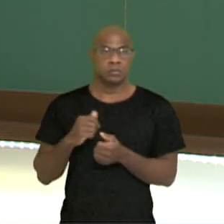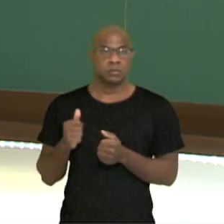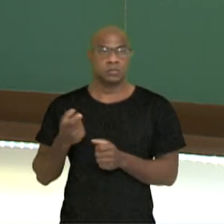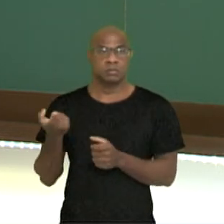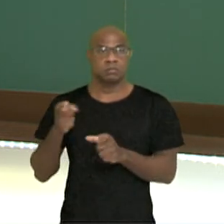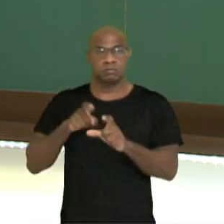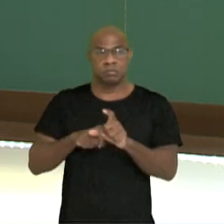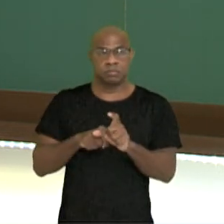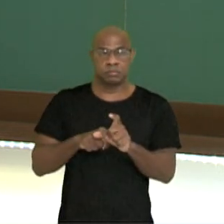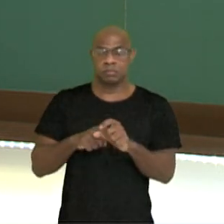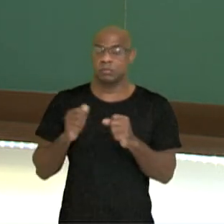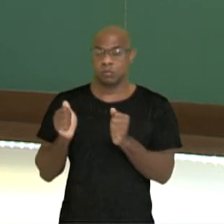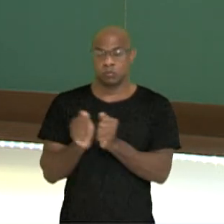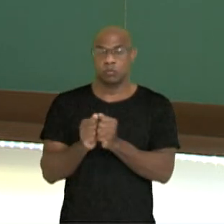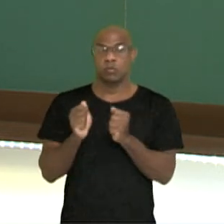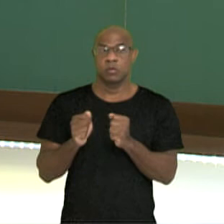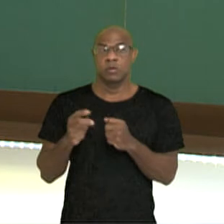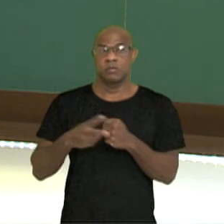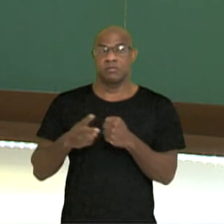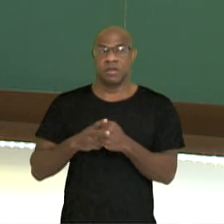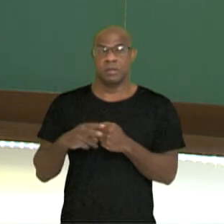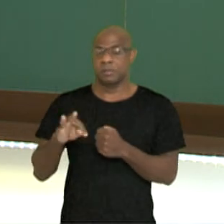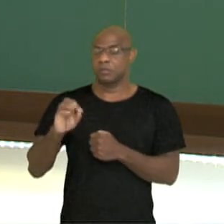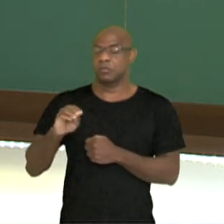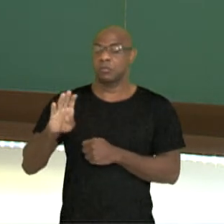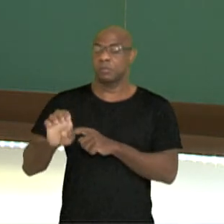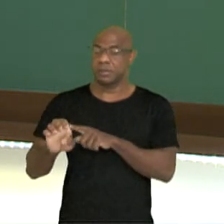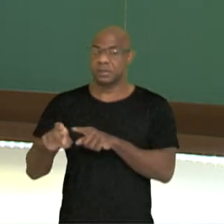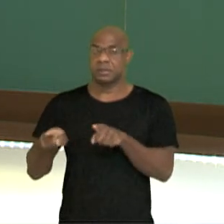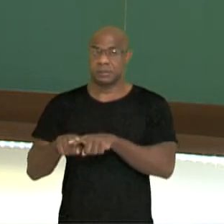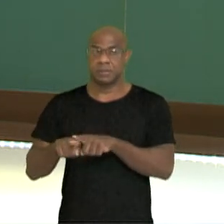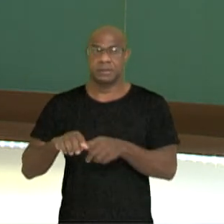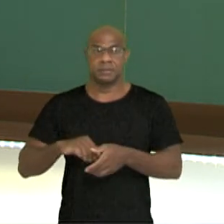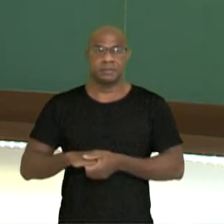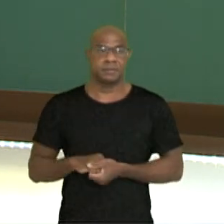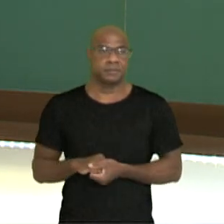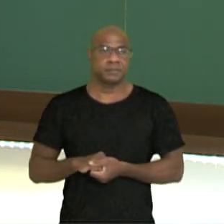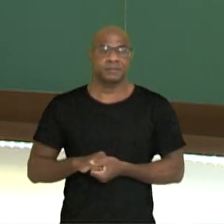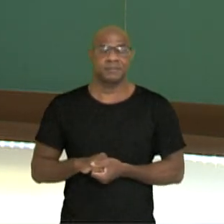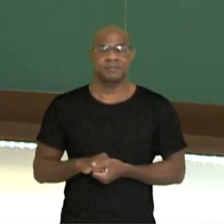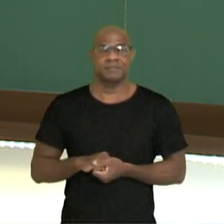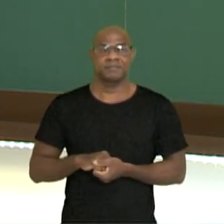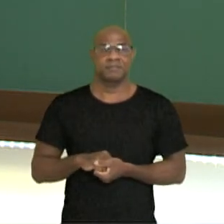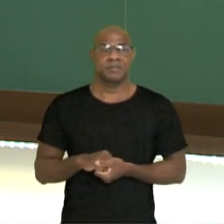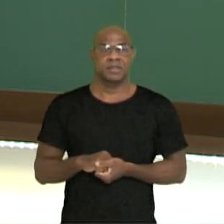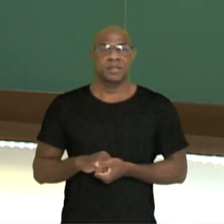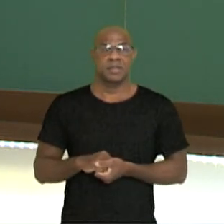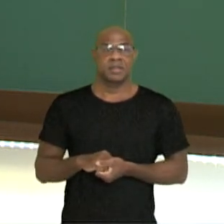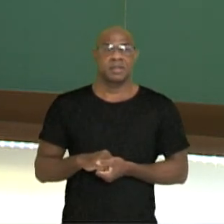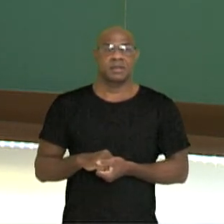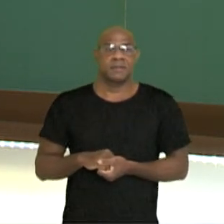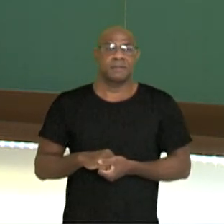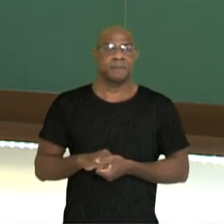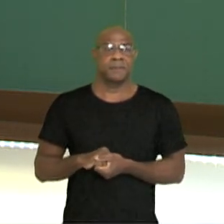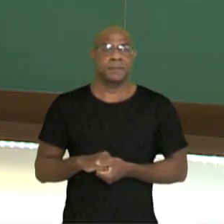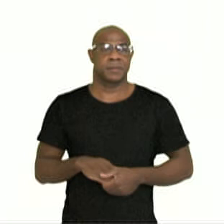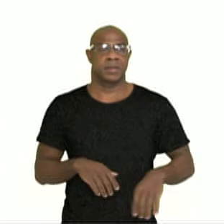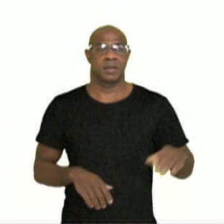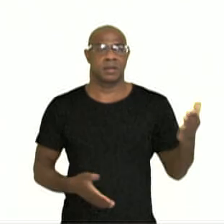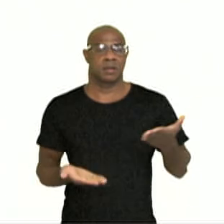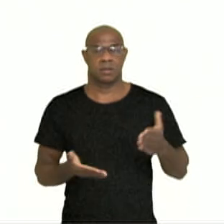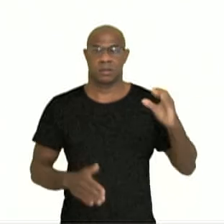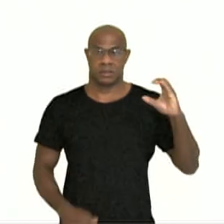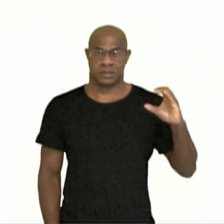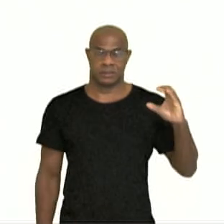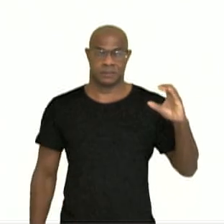to be no tempo passado, né, e o by him aqui para exemplificar que ele desenvolveu essa ação aqui, né. E na